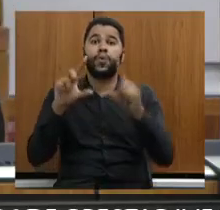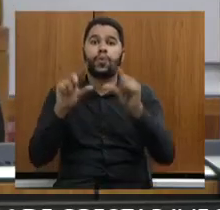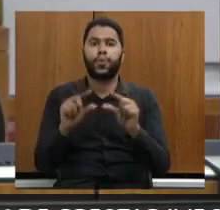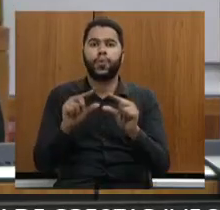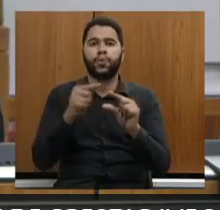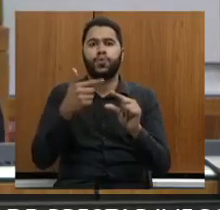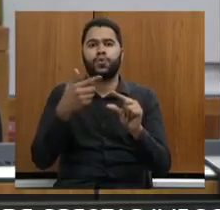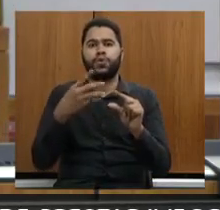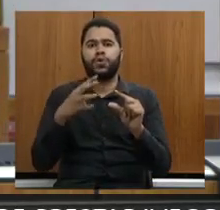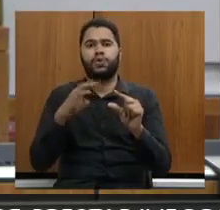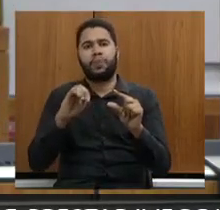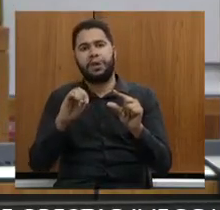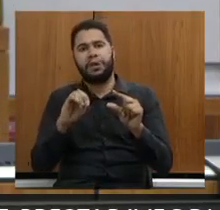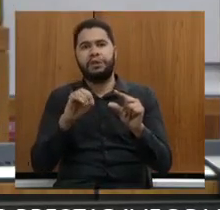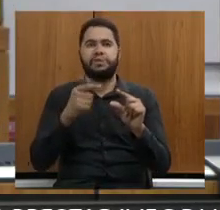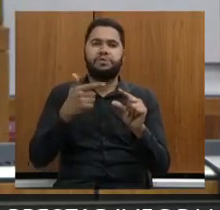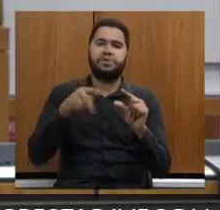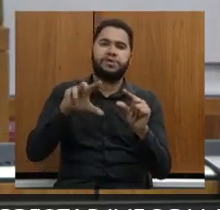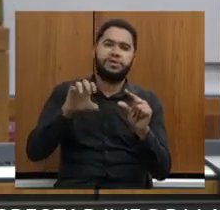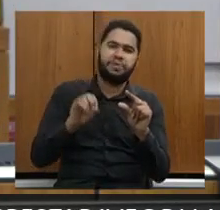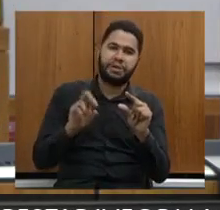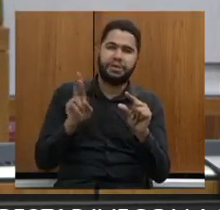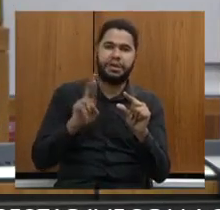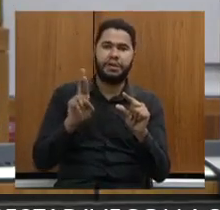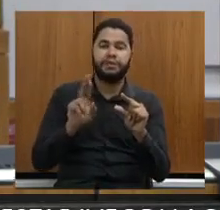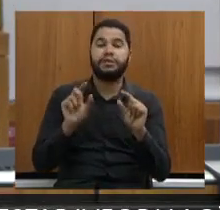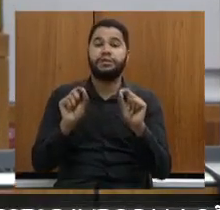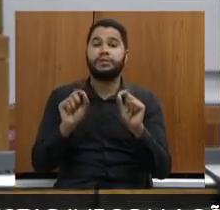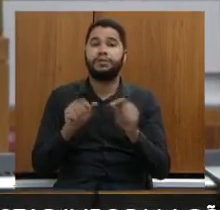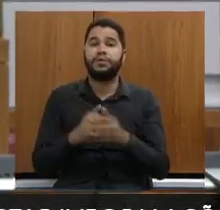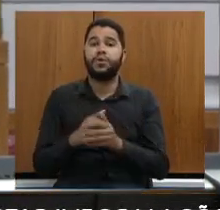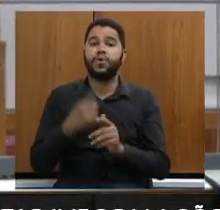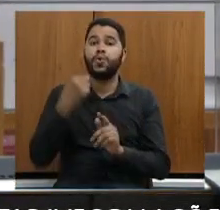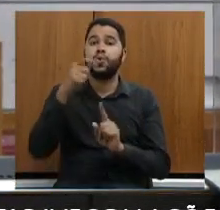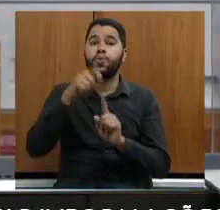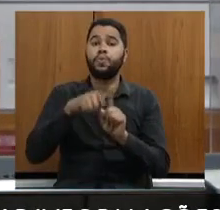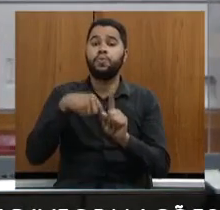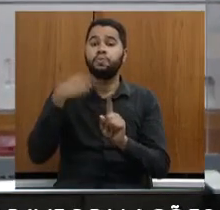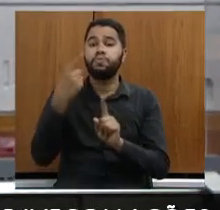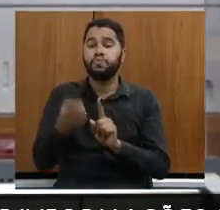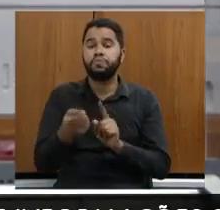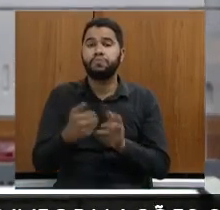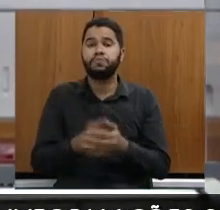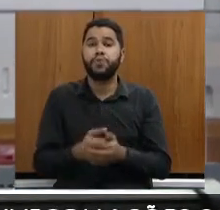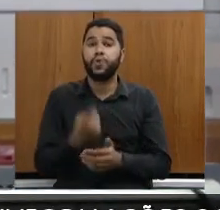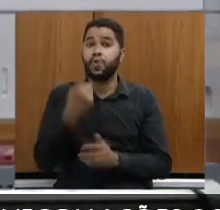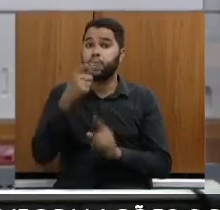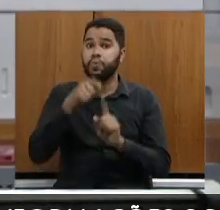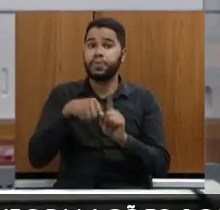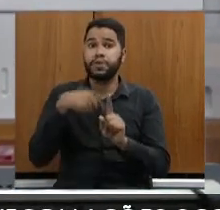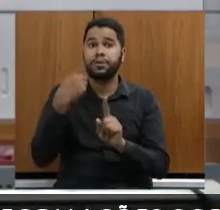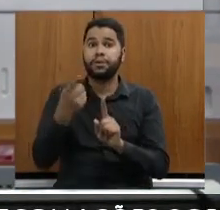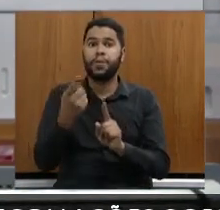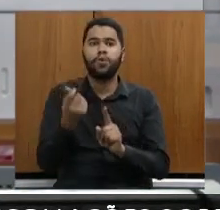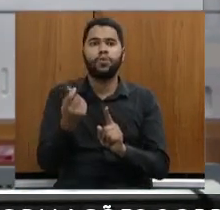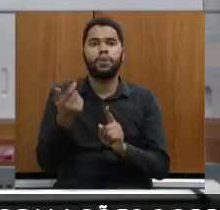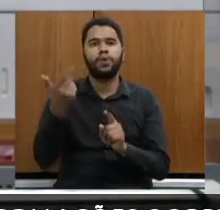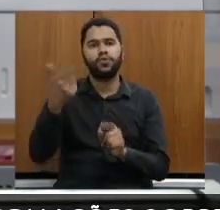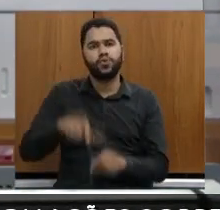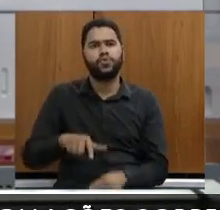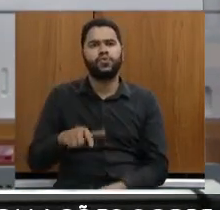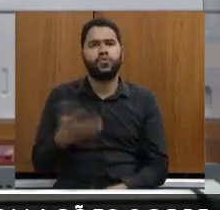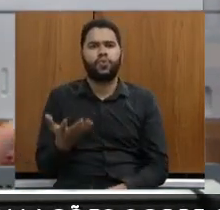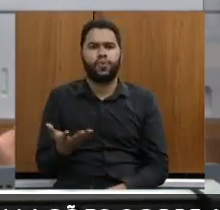240 250 e que um mês depois um mês depois o preso contou